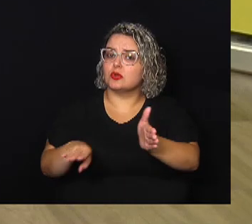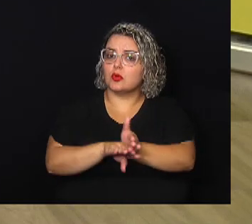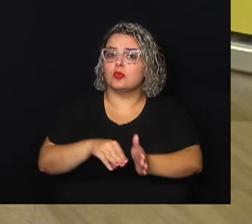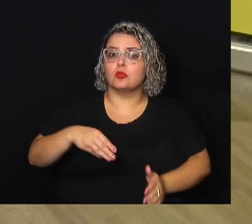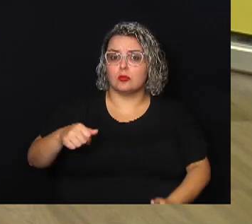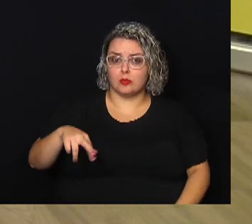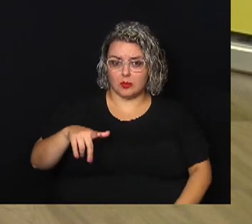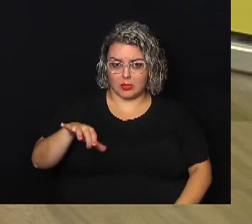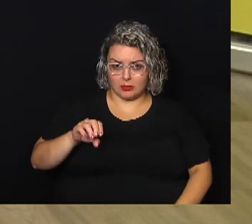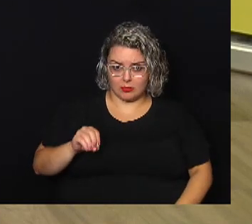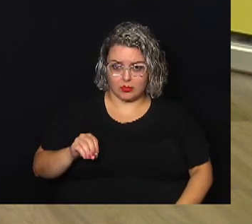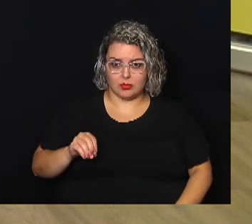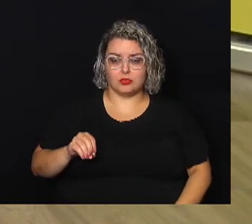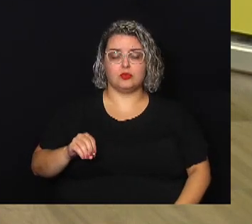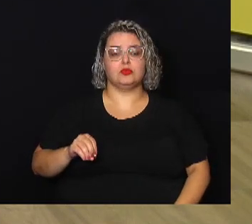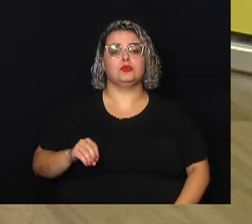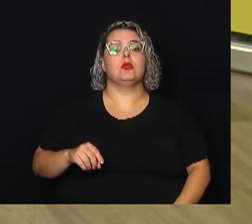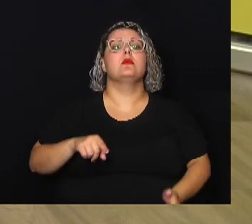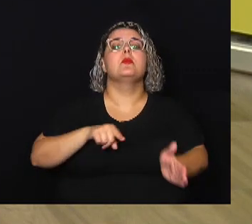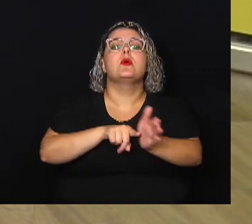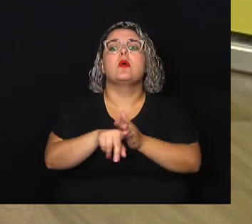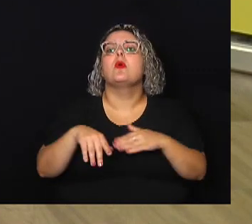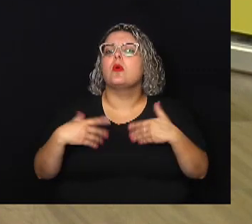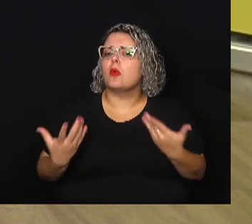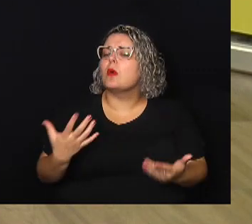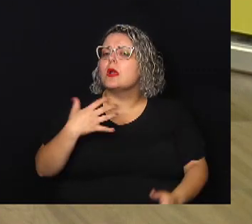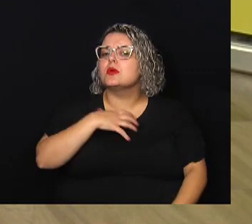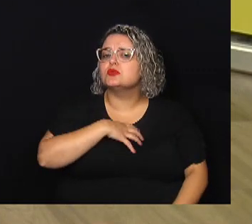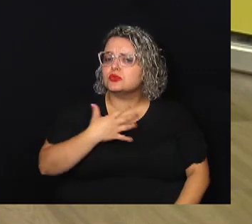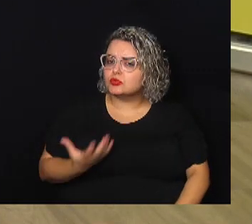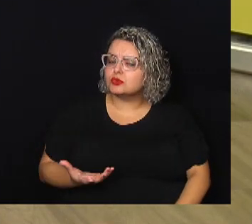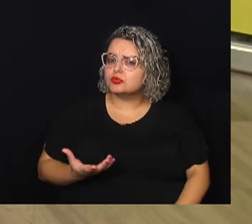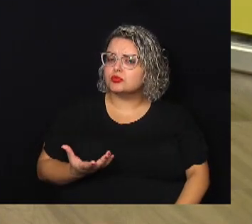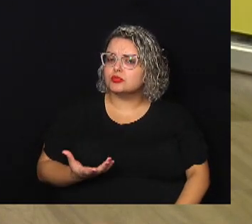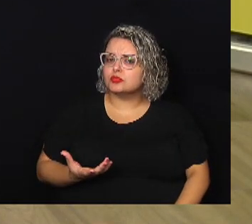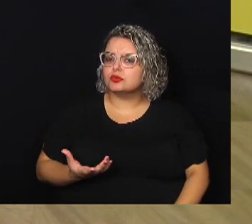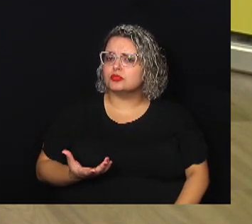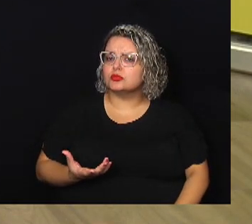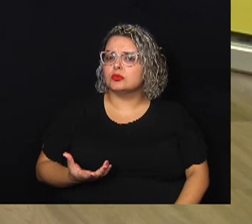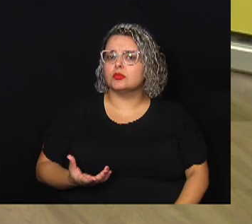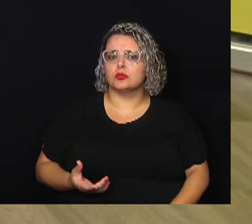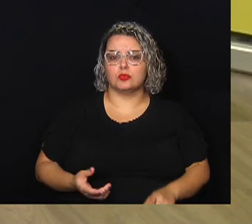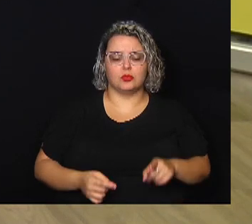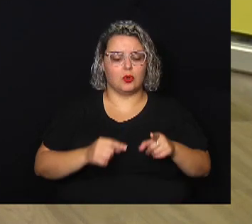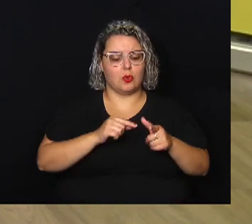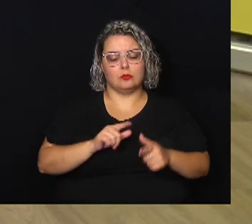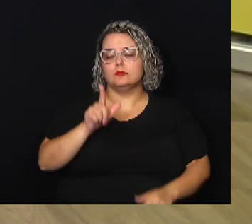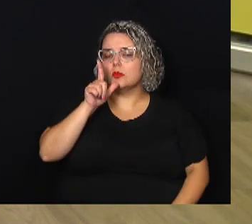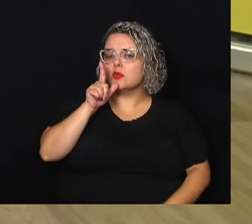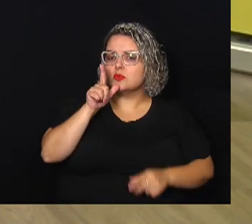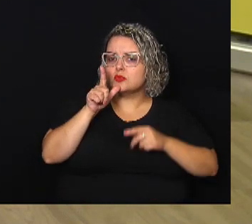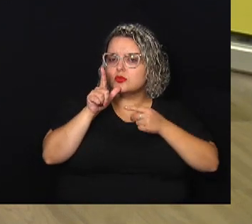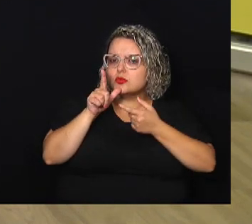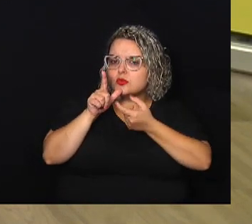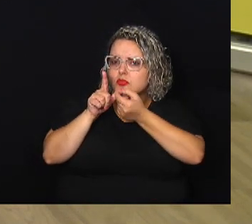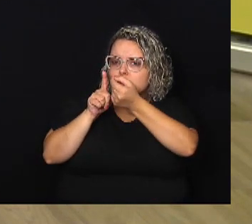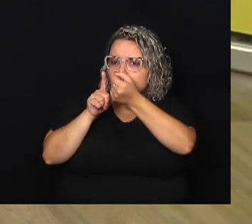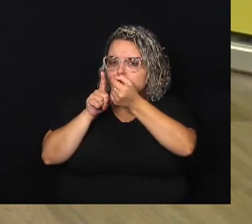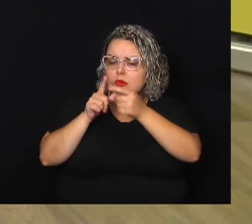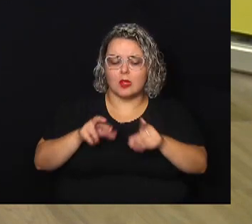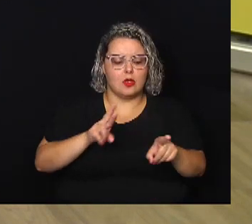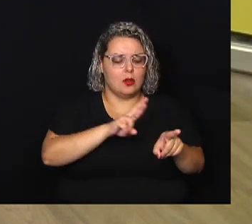do Jardim Proença, ele até pergunta quais são os sintomas, né? Câncer no pênis ou testículos vem crescendo,